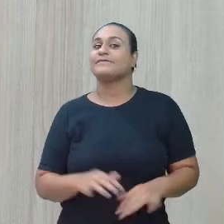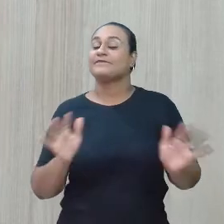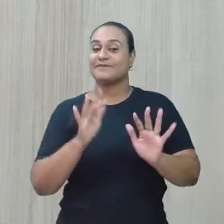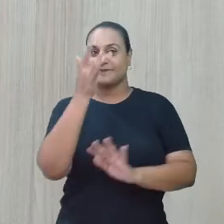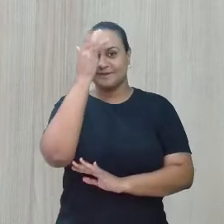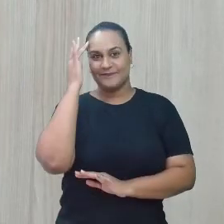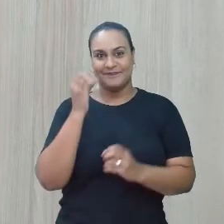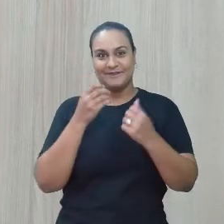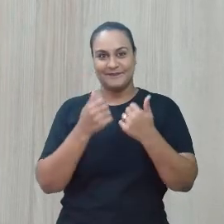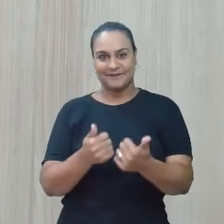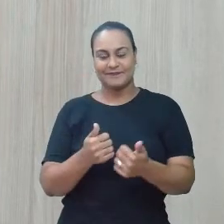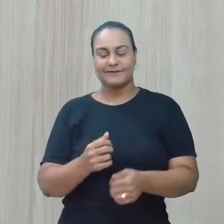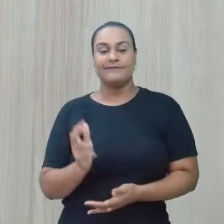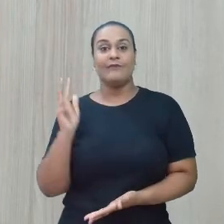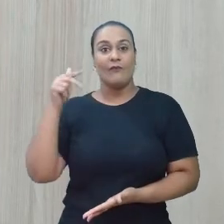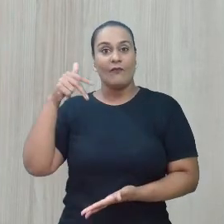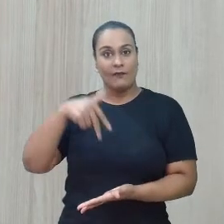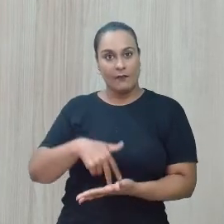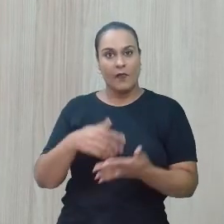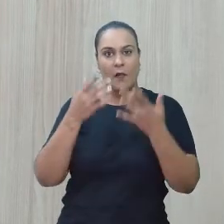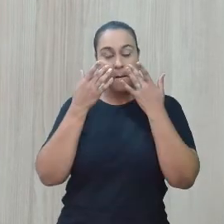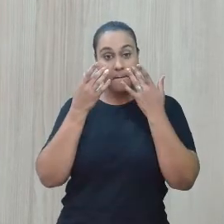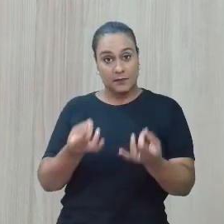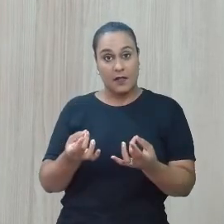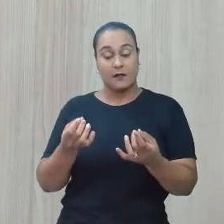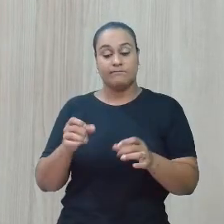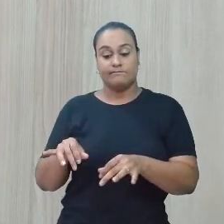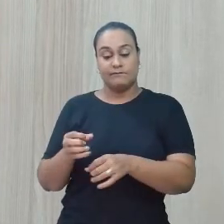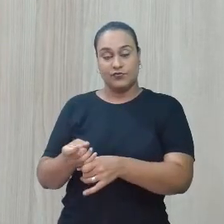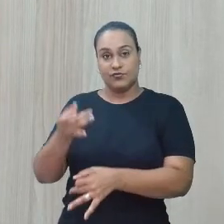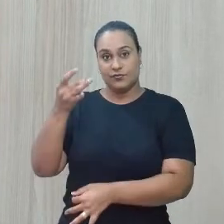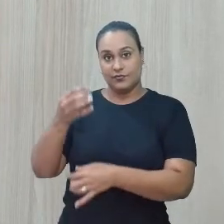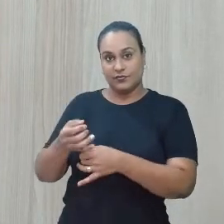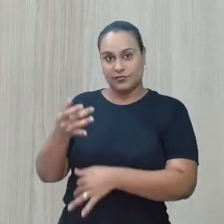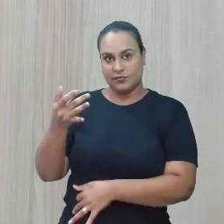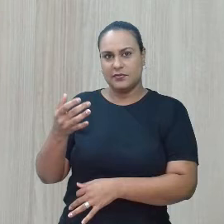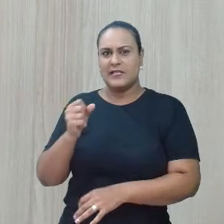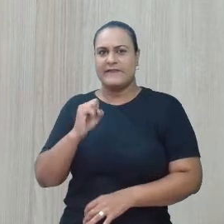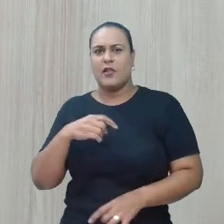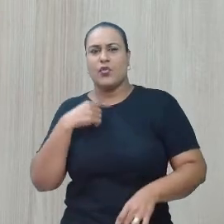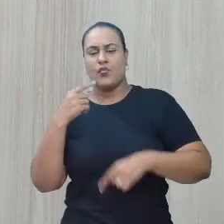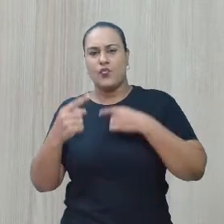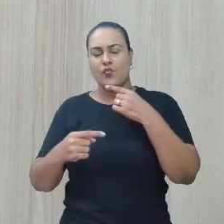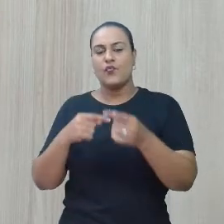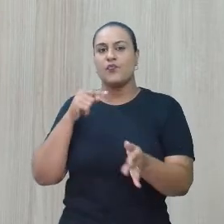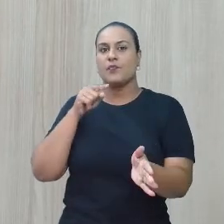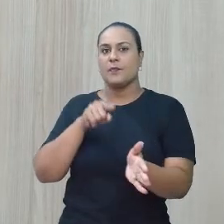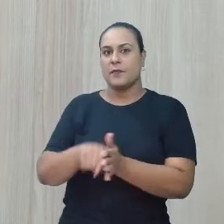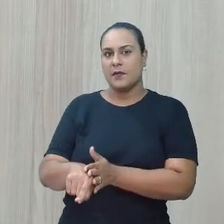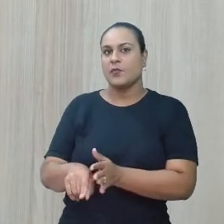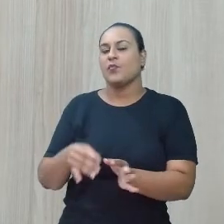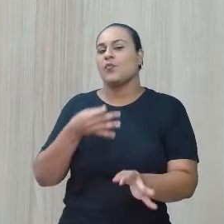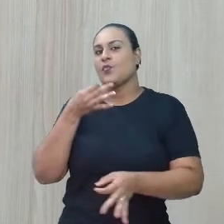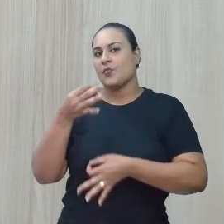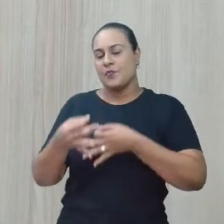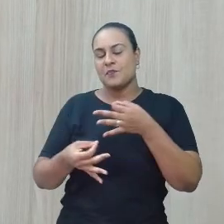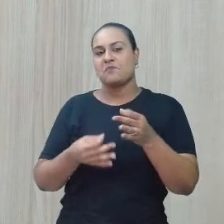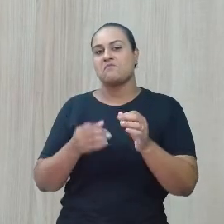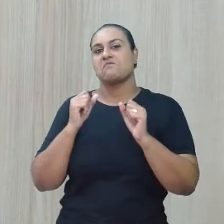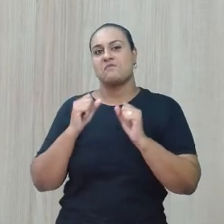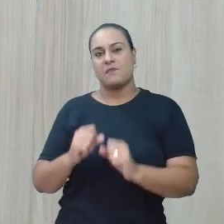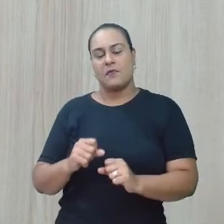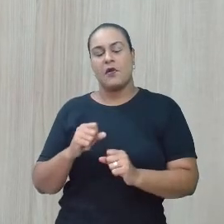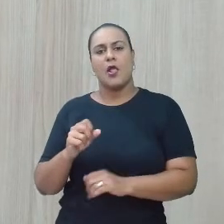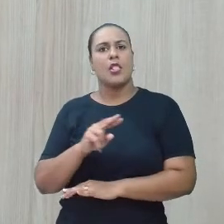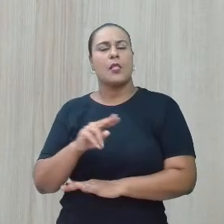tudo bem? Estamos aqui ligadinhos no chat, tá? Então coloca aí as dúvidas de vocês, comenta, fala o